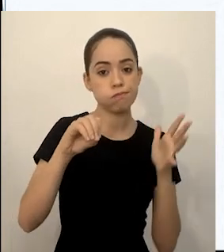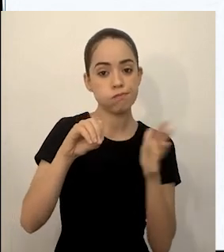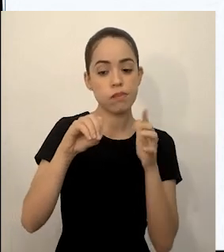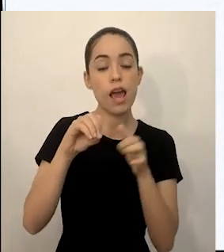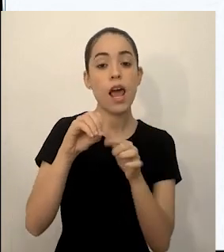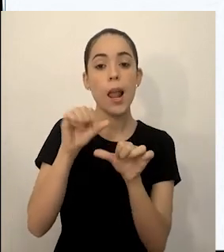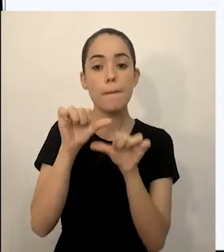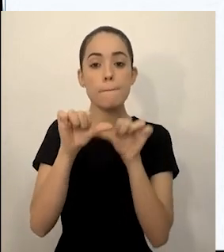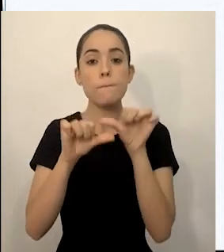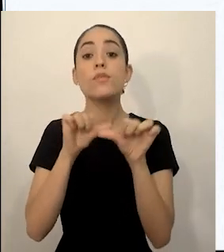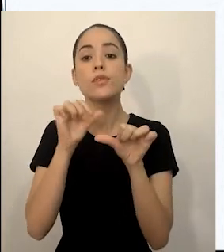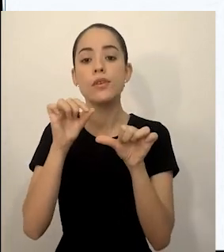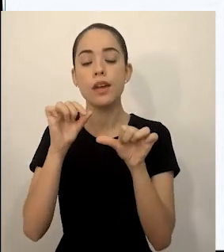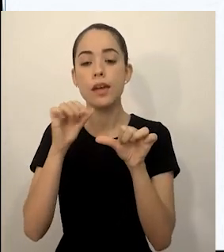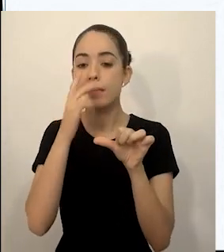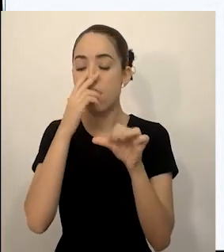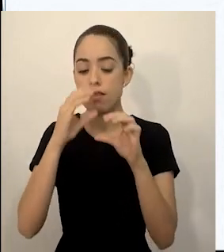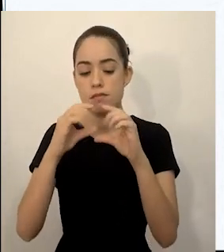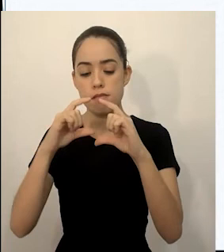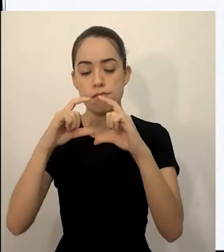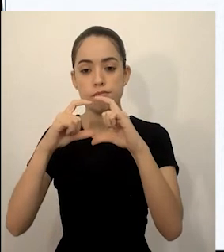ser cuboides.